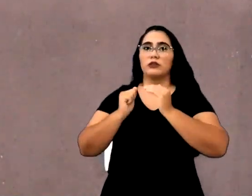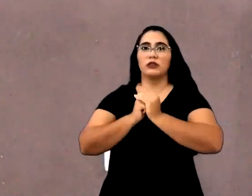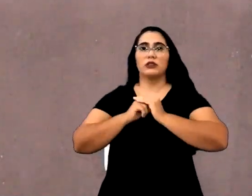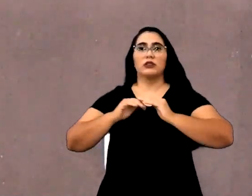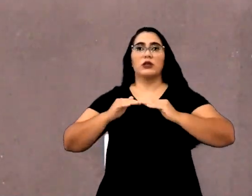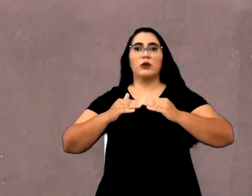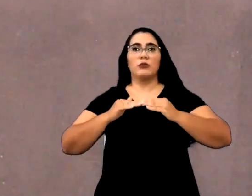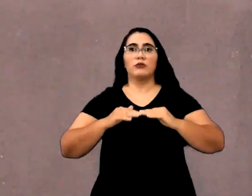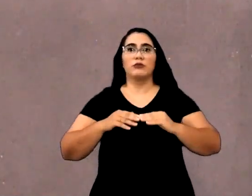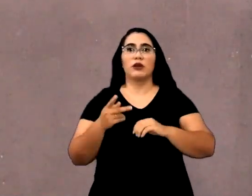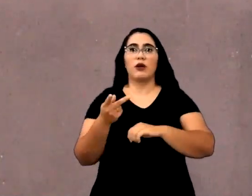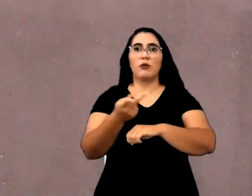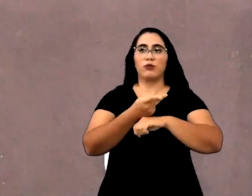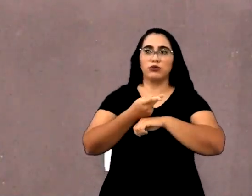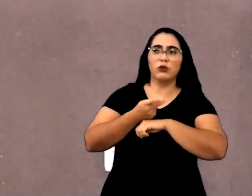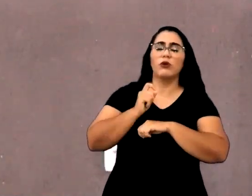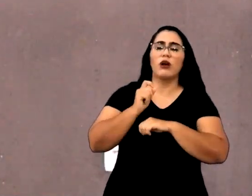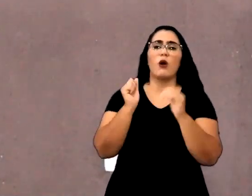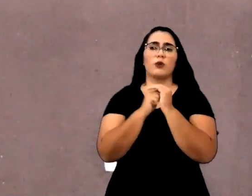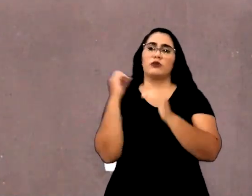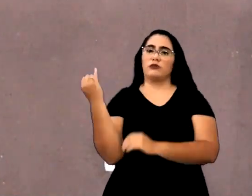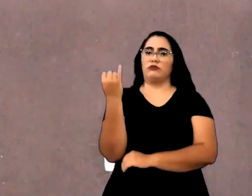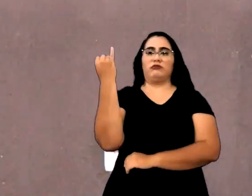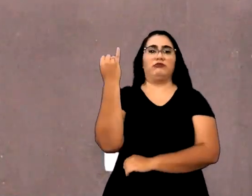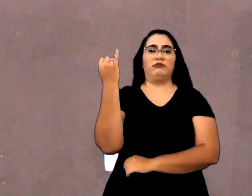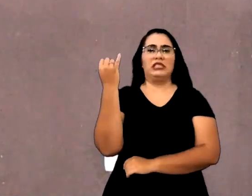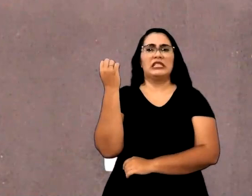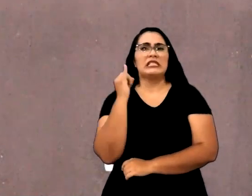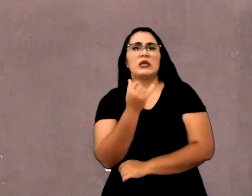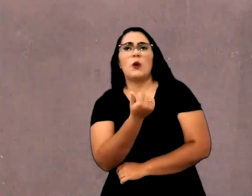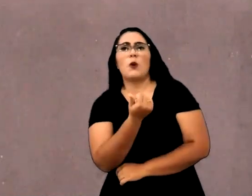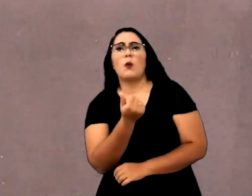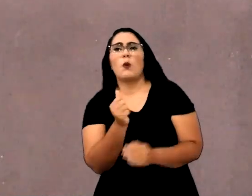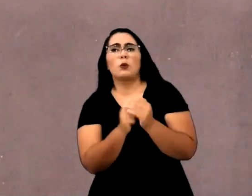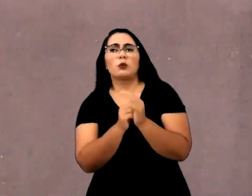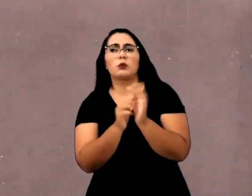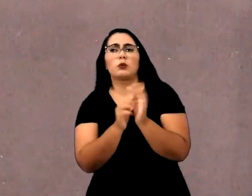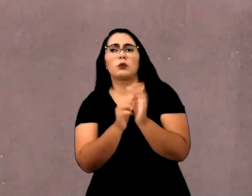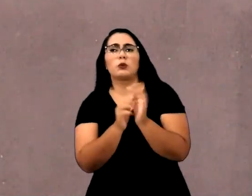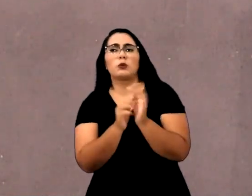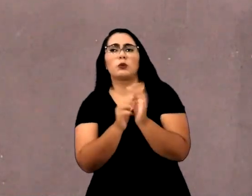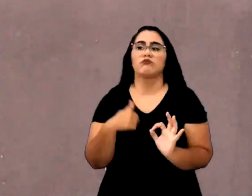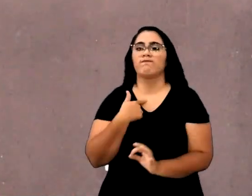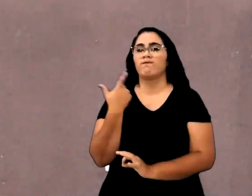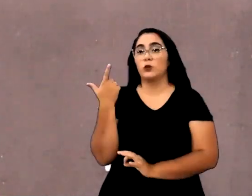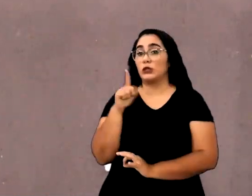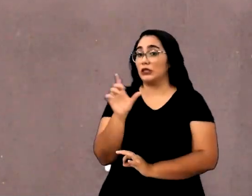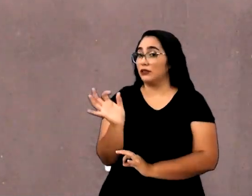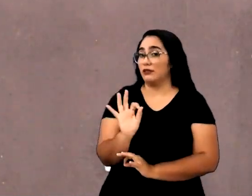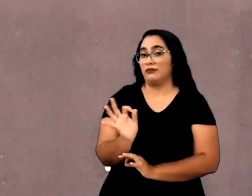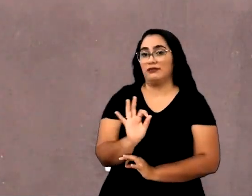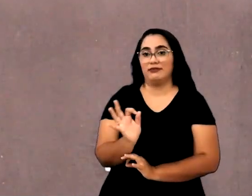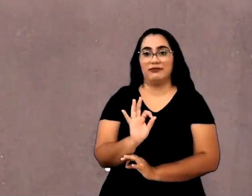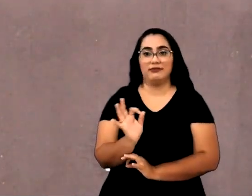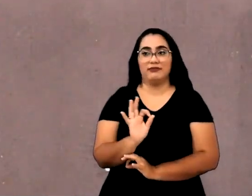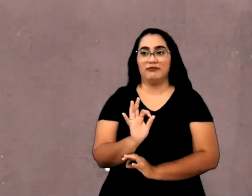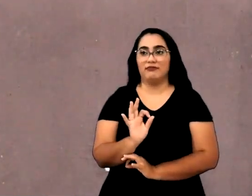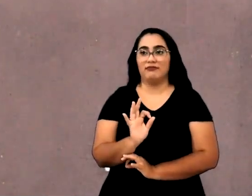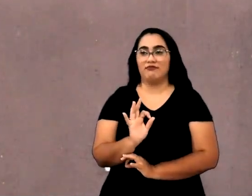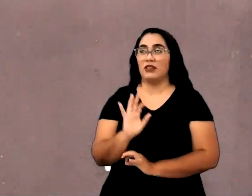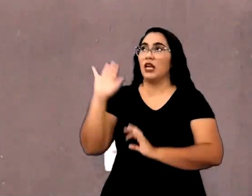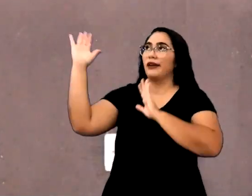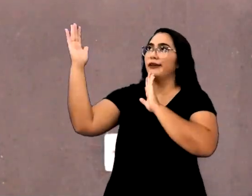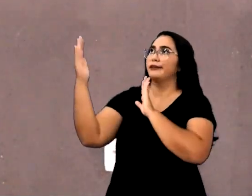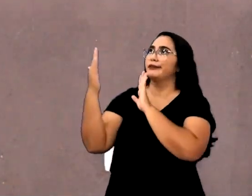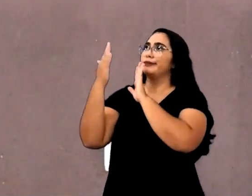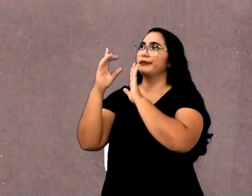A oração é importante, meu irmão. Sem oração, nós não chegamos ao braço de